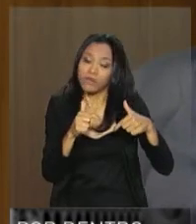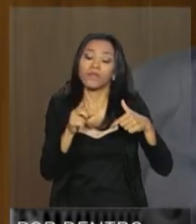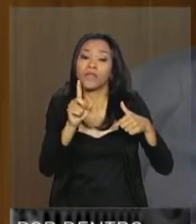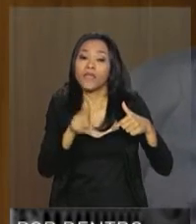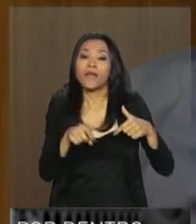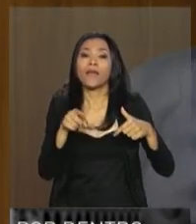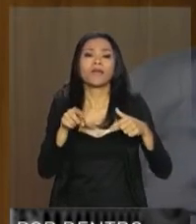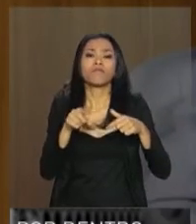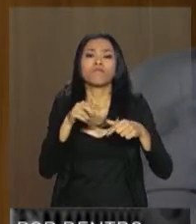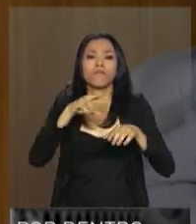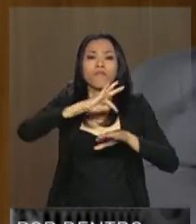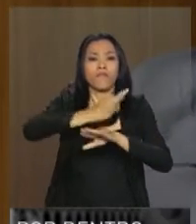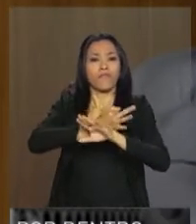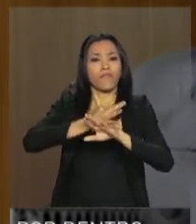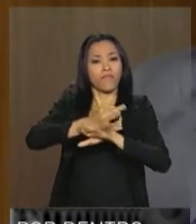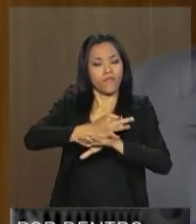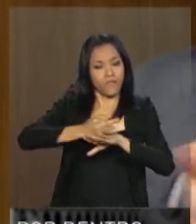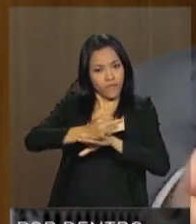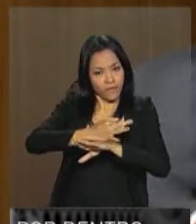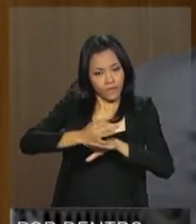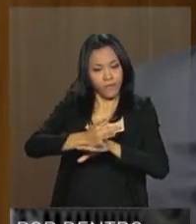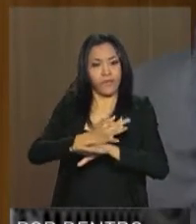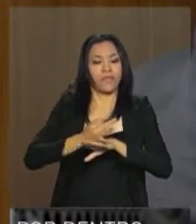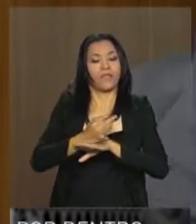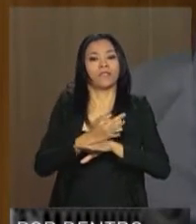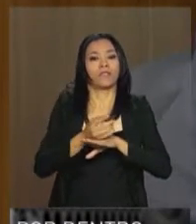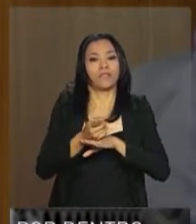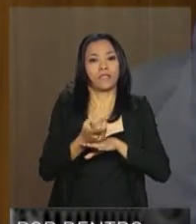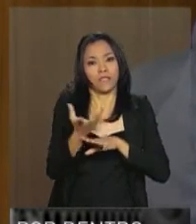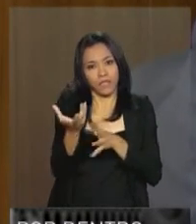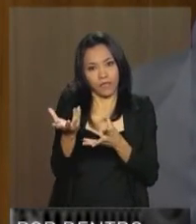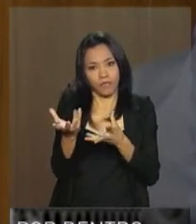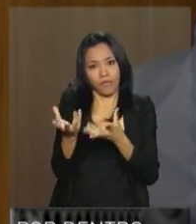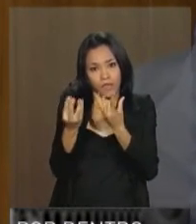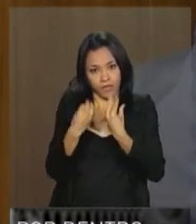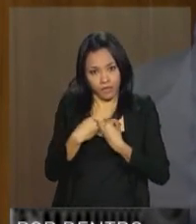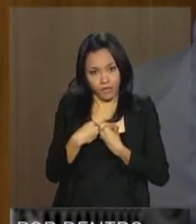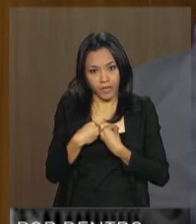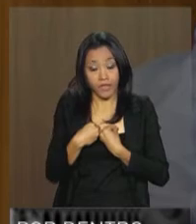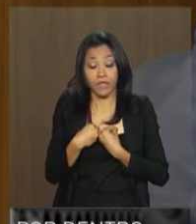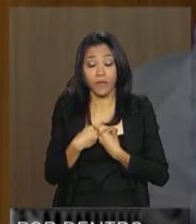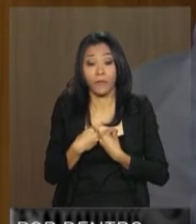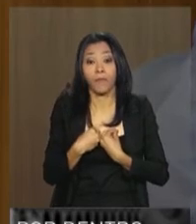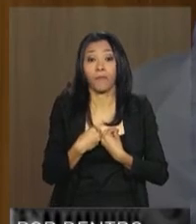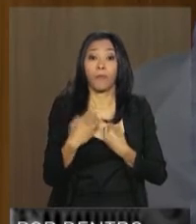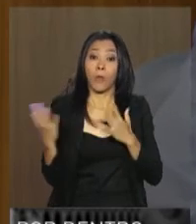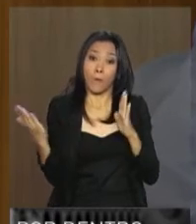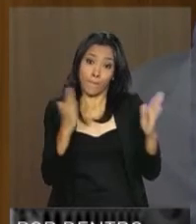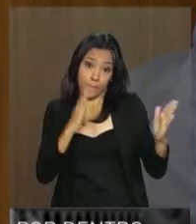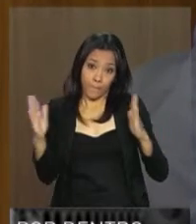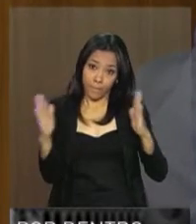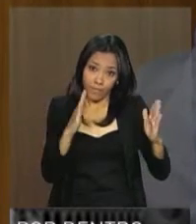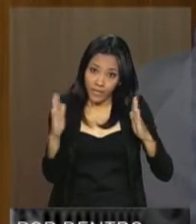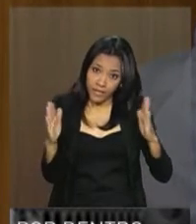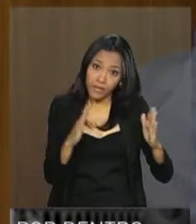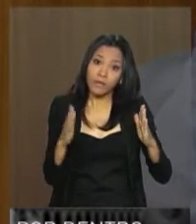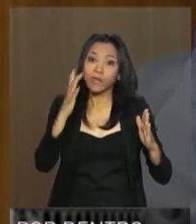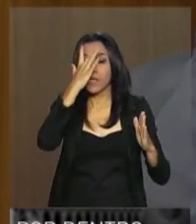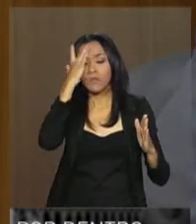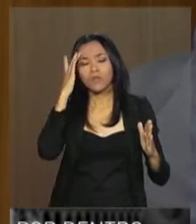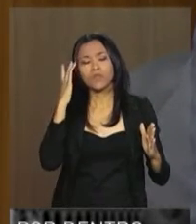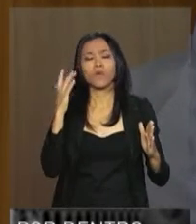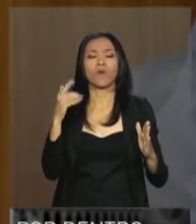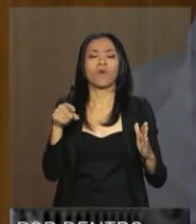férias que ele iria receber lá quando ele fosse gozar as suas férias o período em que o trabalhador for gozar o descanso